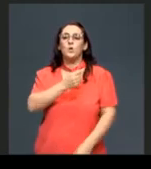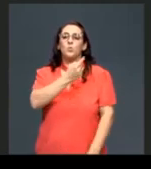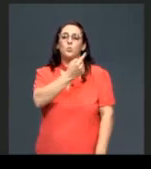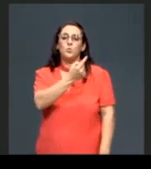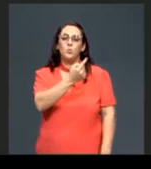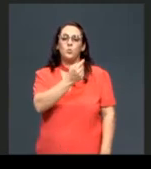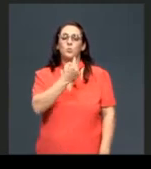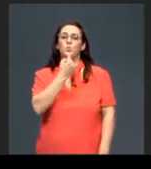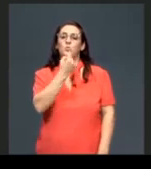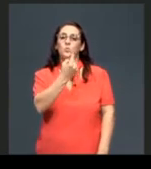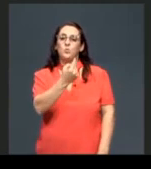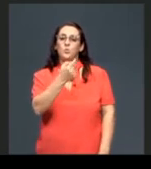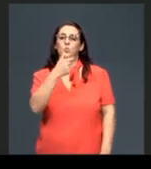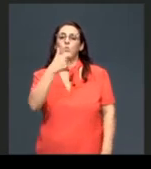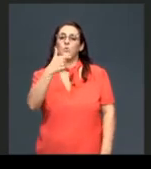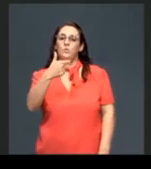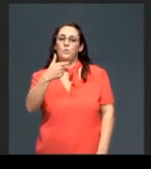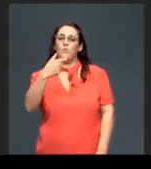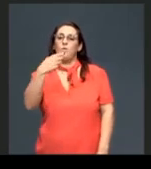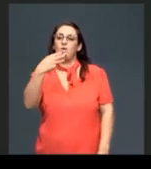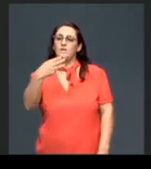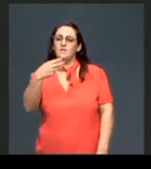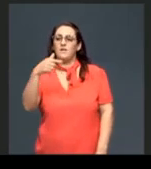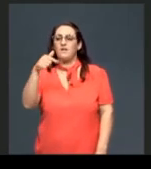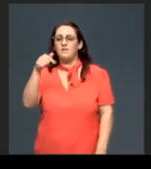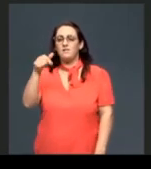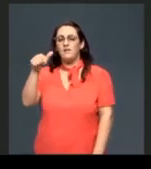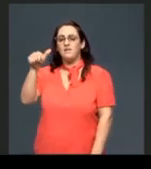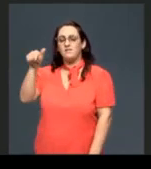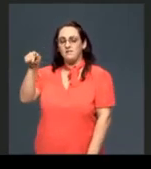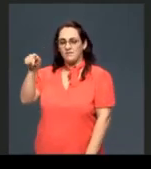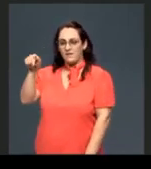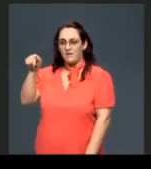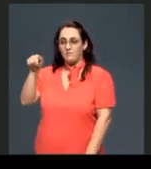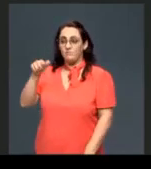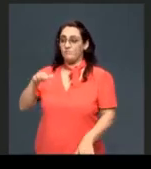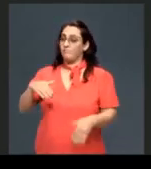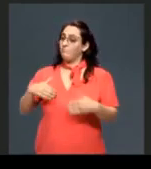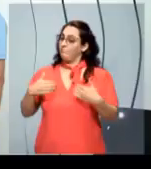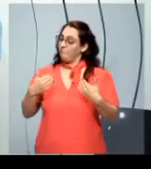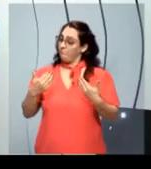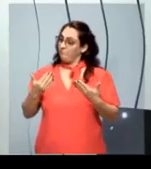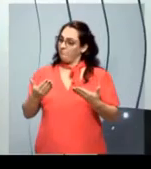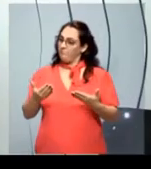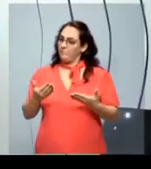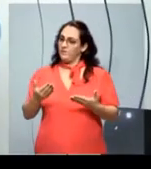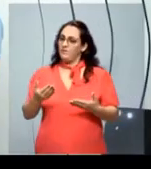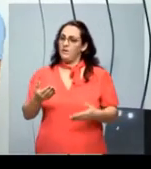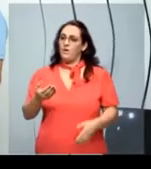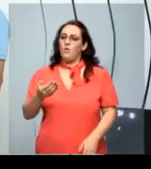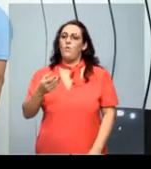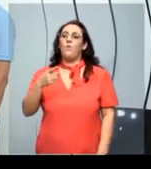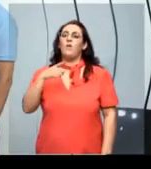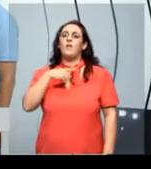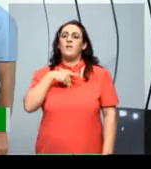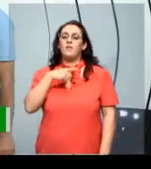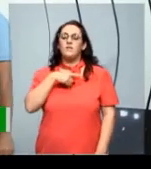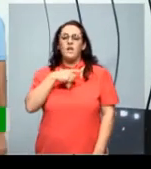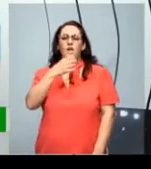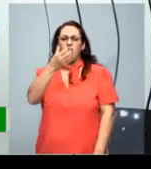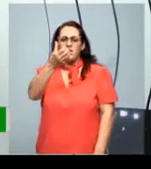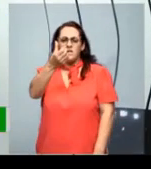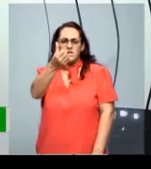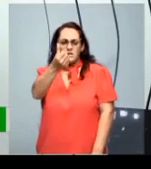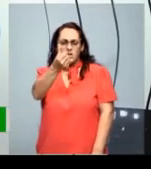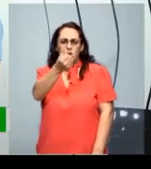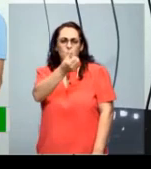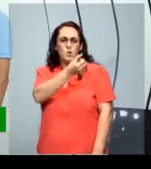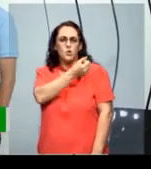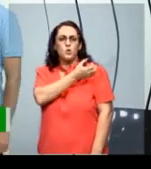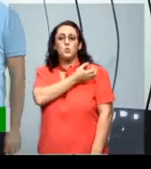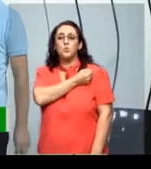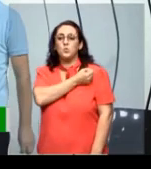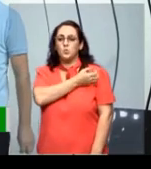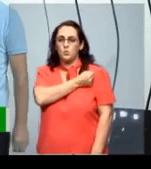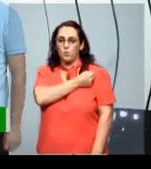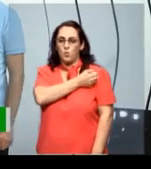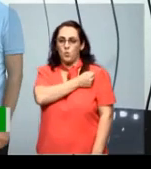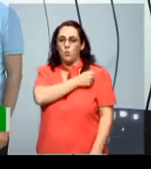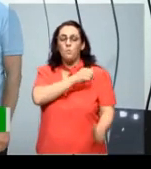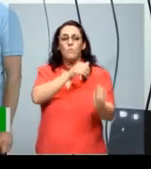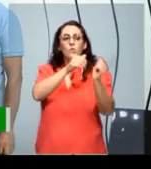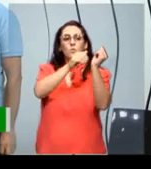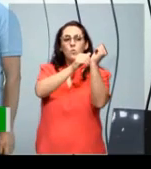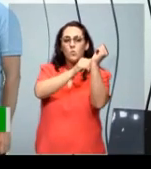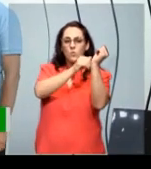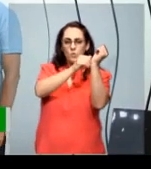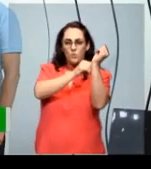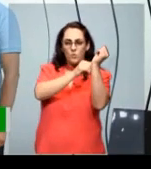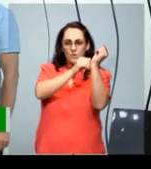7 e 7? Muito bem. Então, de novo, aqui nós temos 6 dígitos e uma senha formada também por